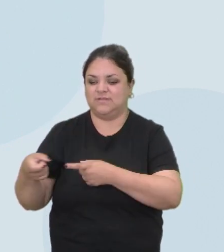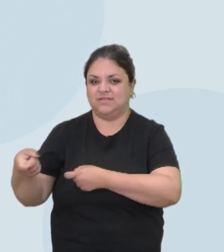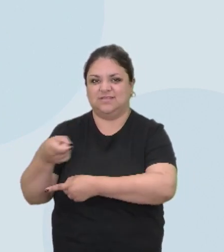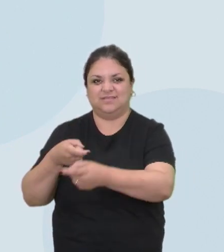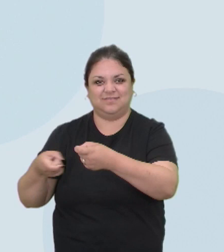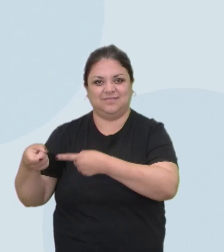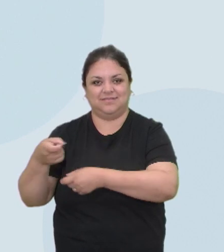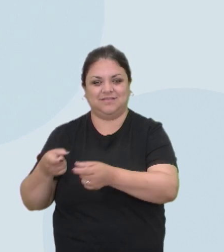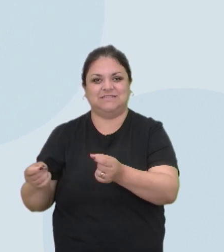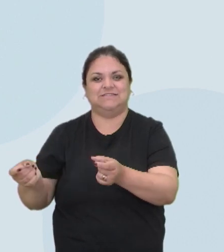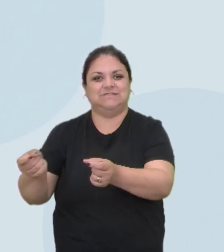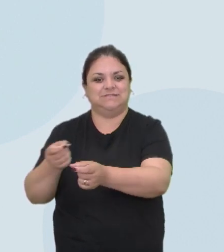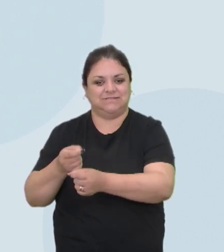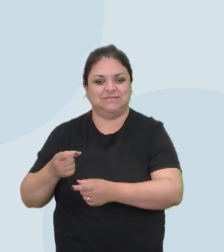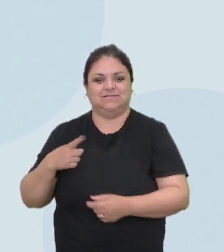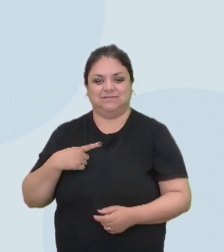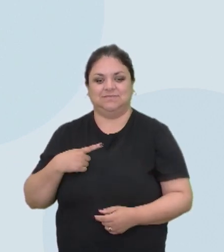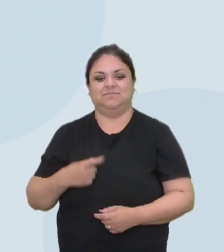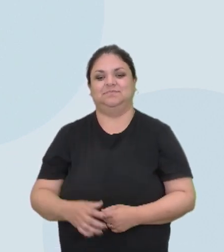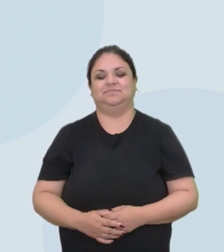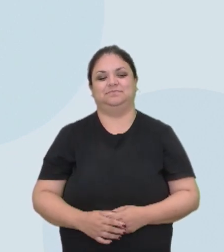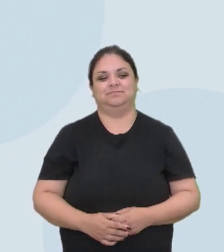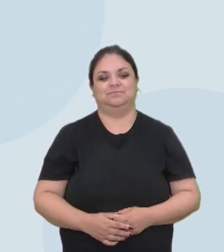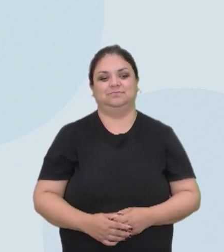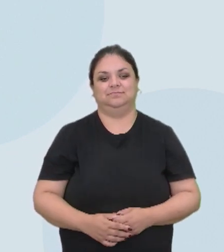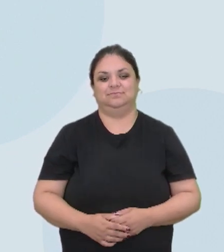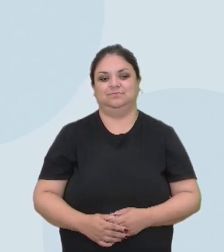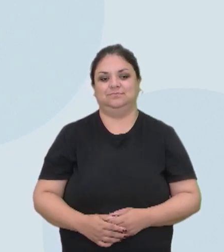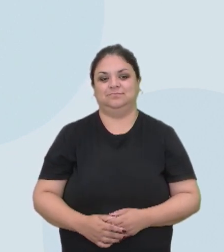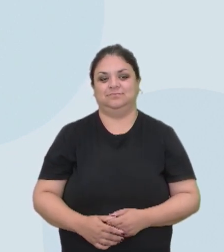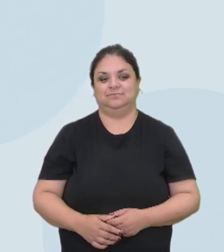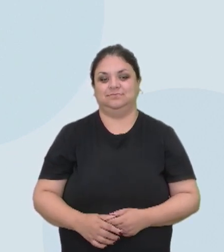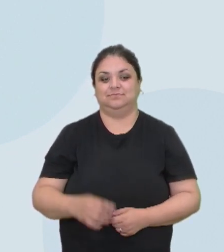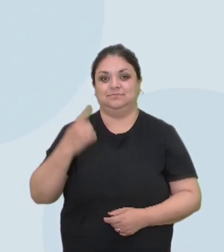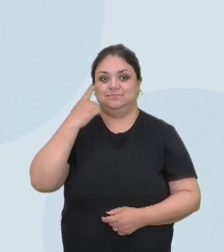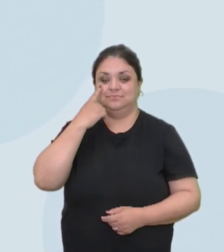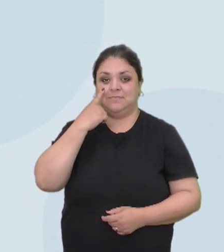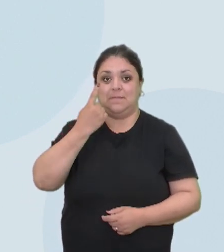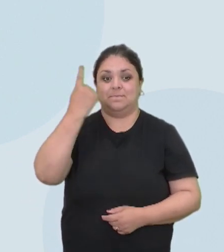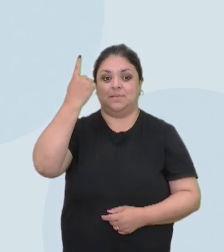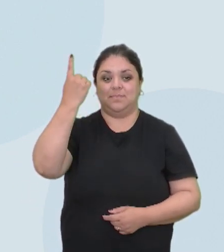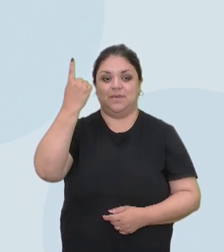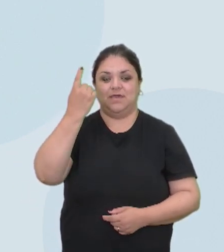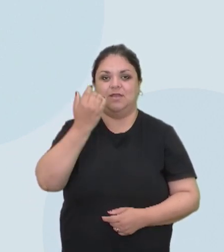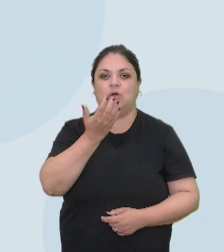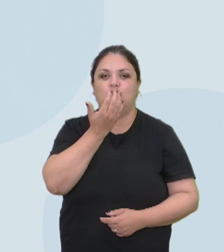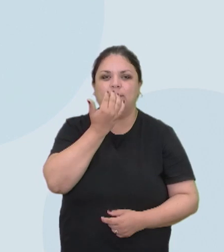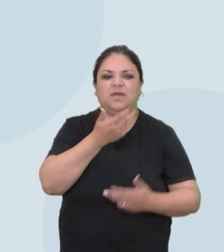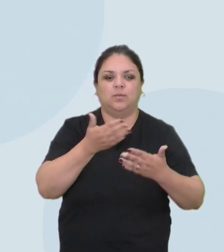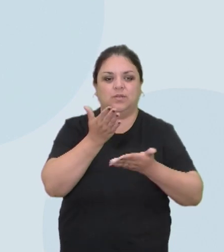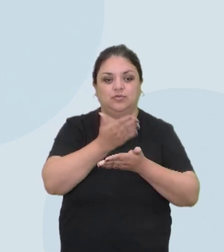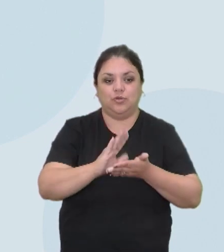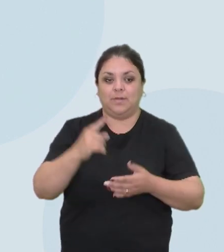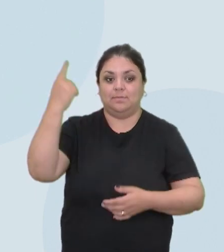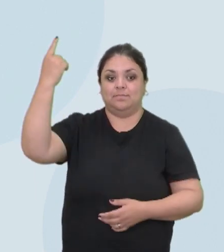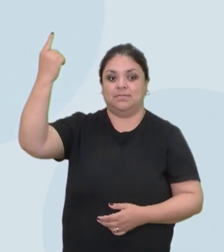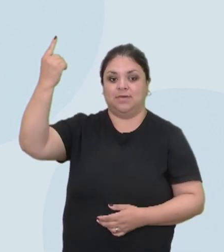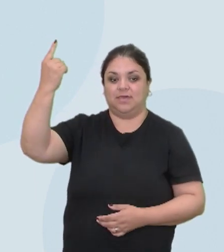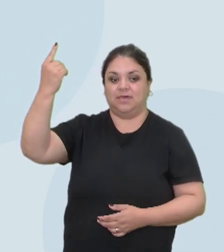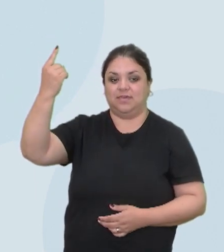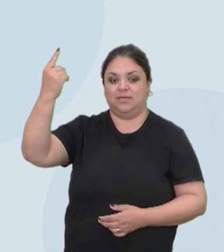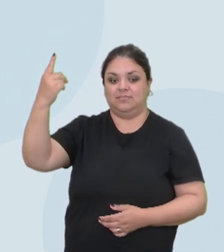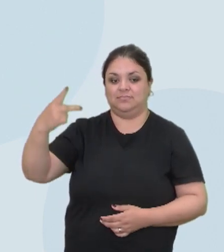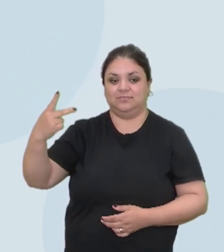micro-organismos. Na vermicompostagem, então, olha só, eu tenho a degradação e estabilização da matéria orgânica com a ação